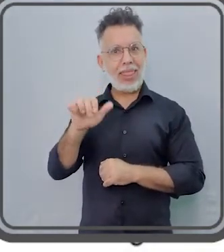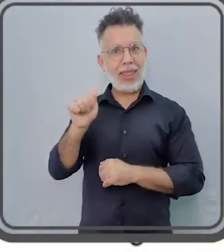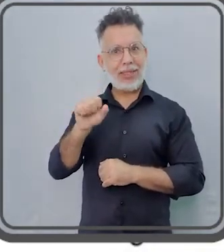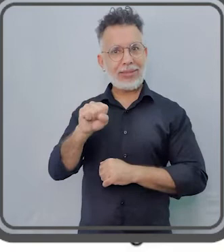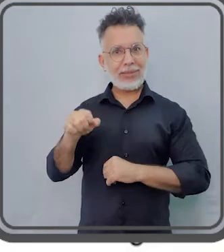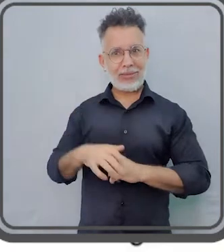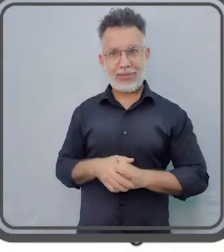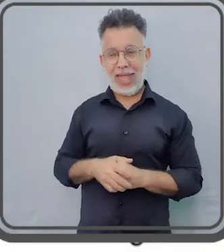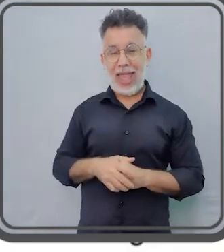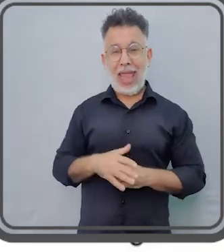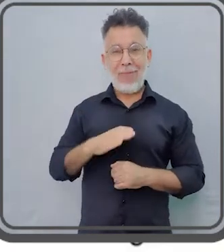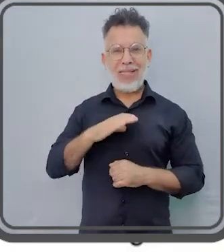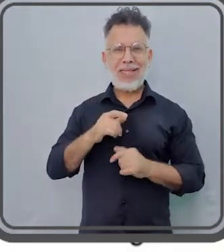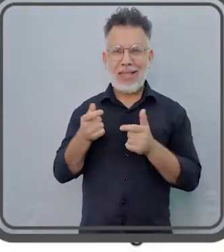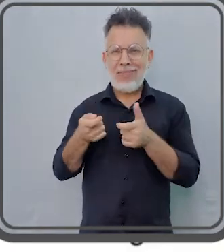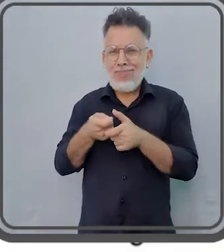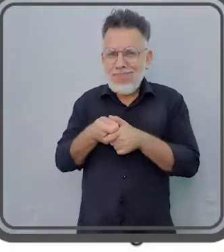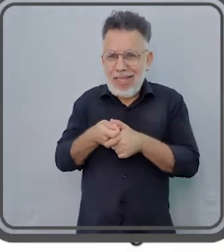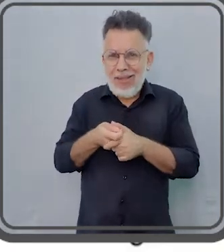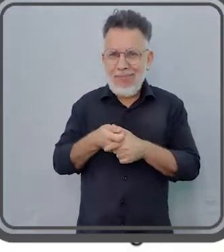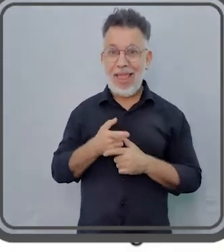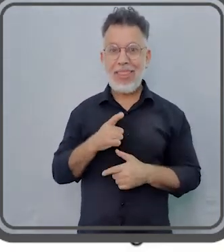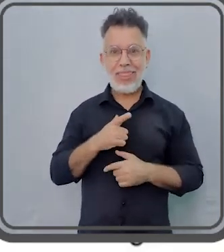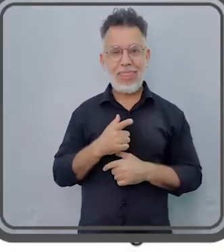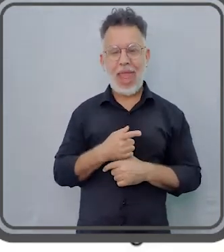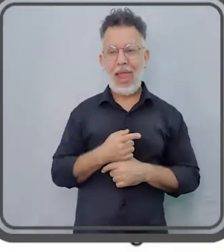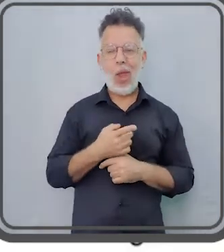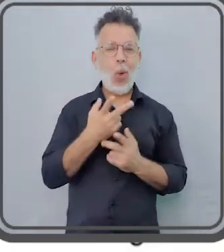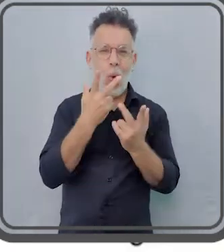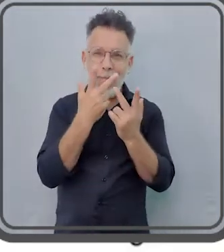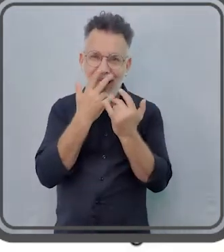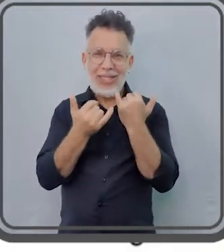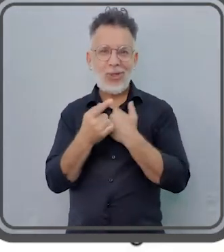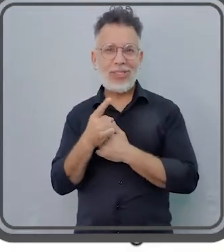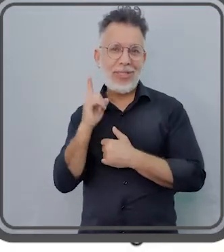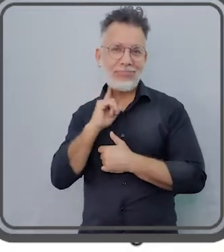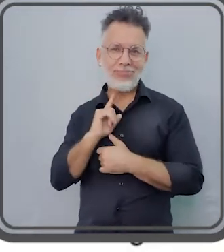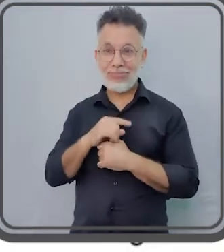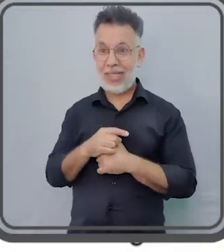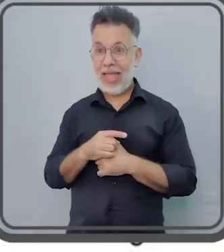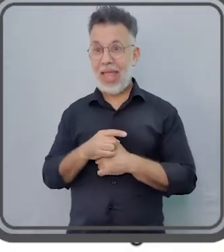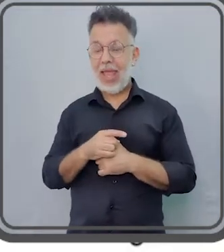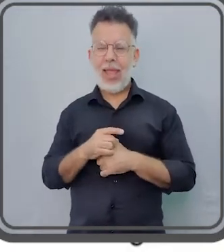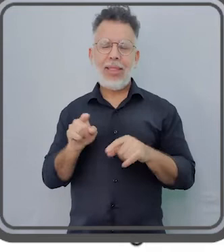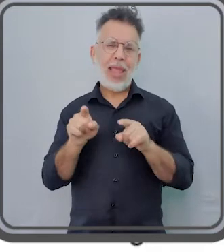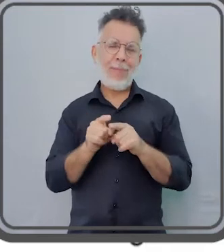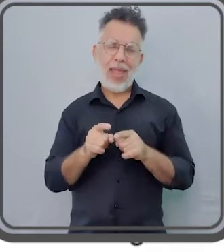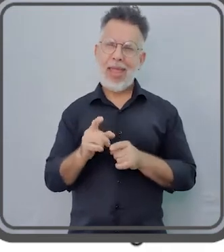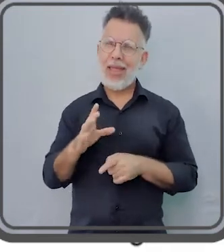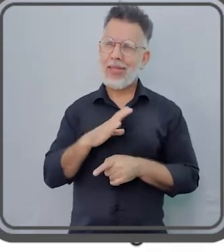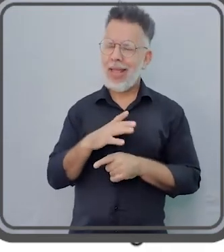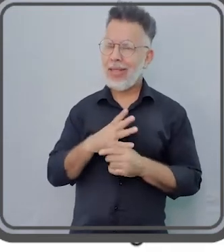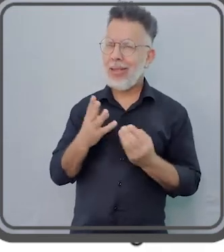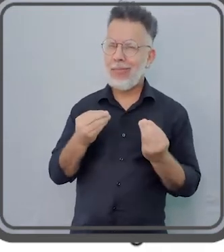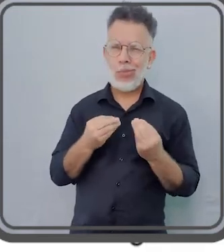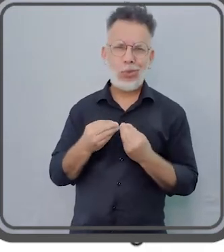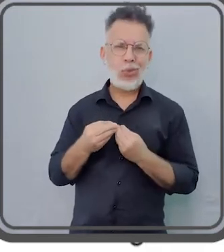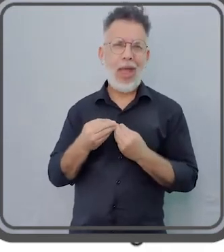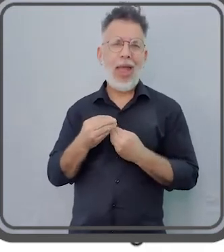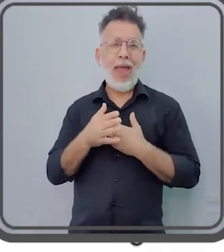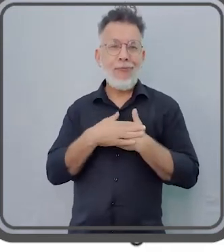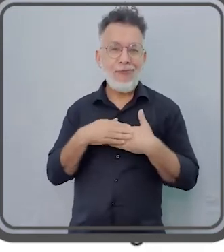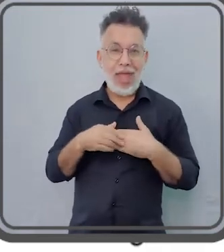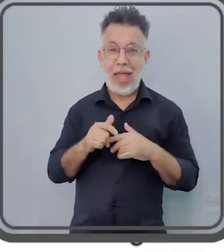sempre tem alguém, assim, é bem coisa de mineiro mesmo. E na mesma medida que é uma cidade super cheia de afeto, de pão de queijo, enfim, de café, tem